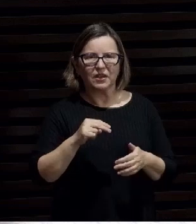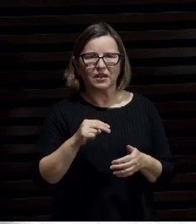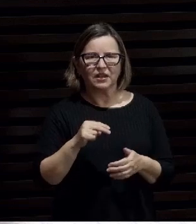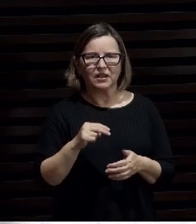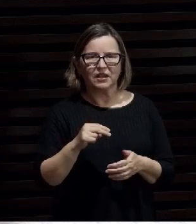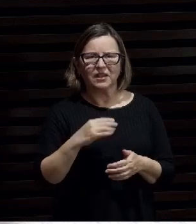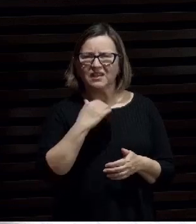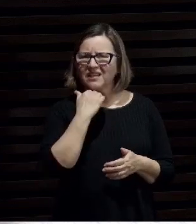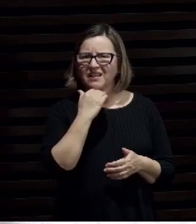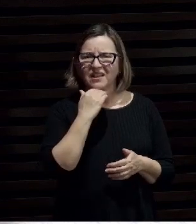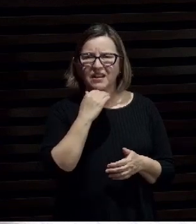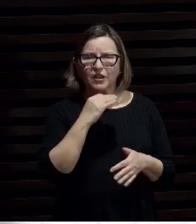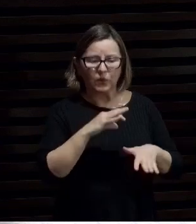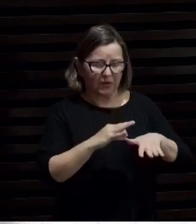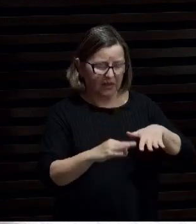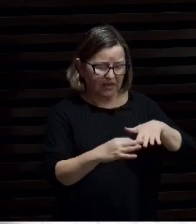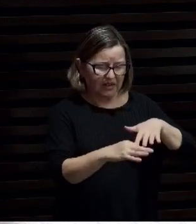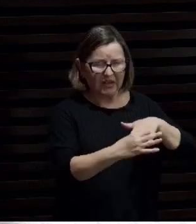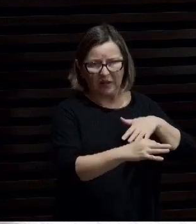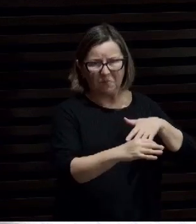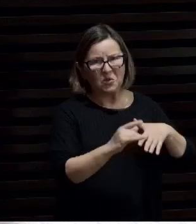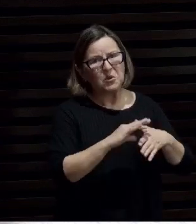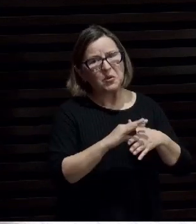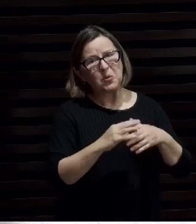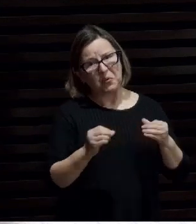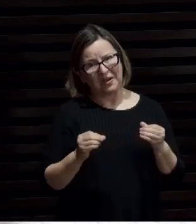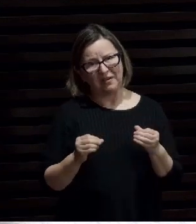curado. Era uma doença incurável.